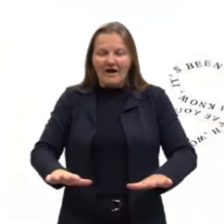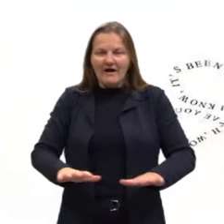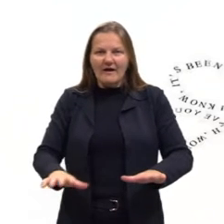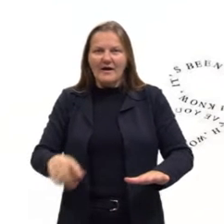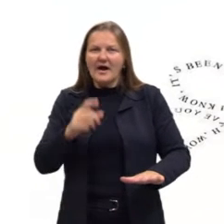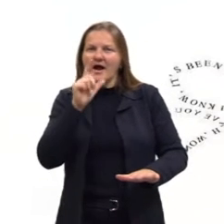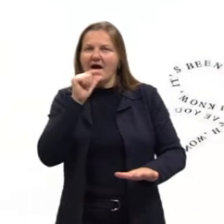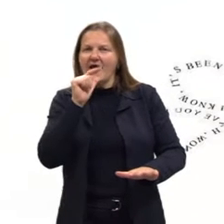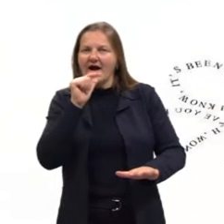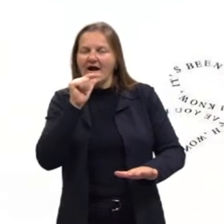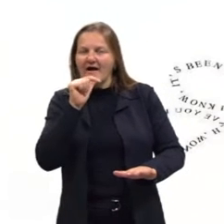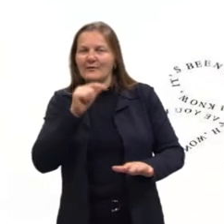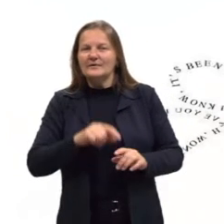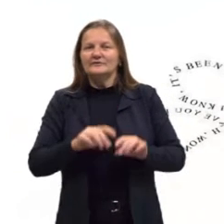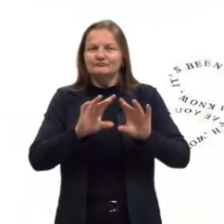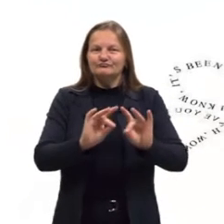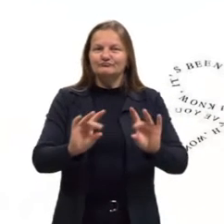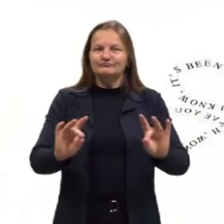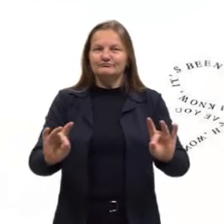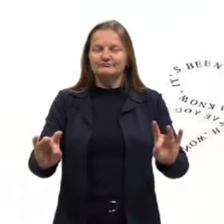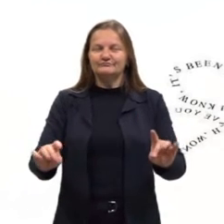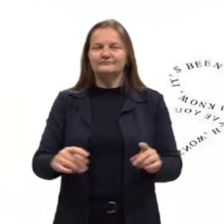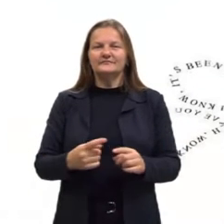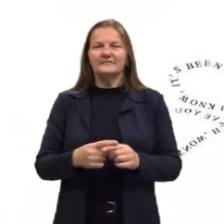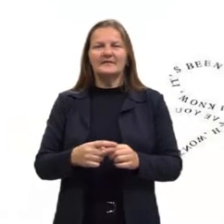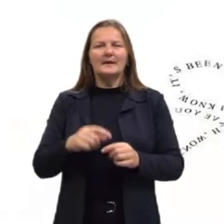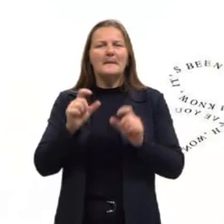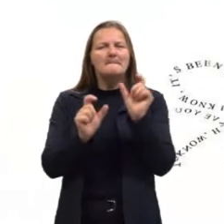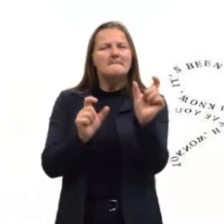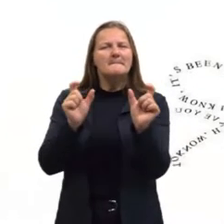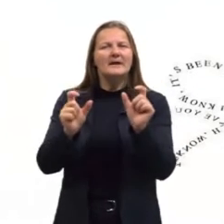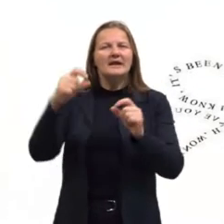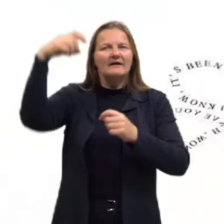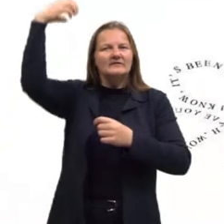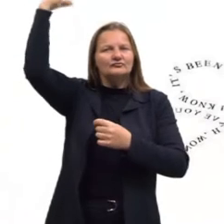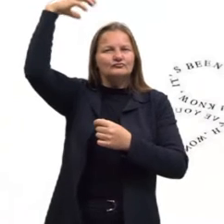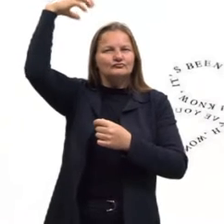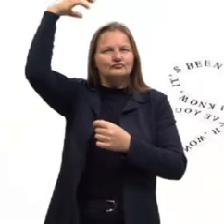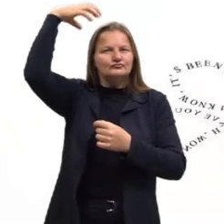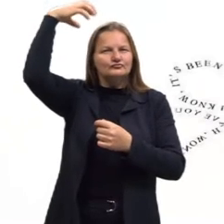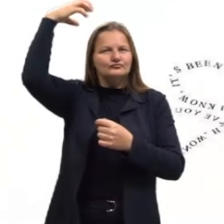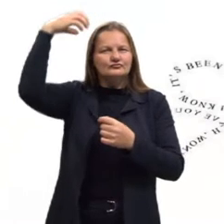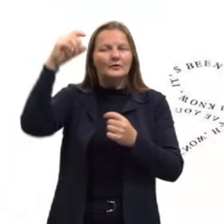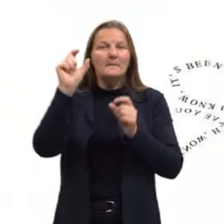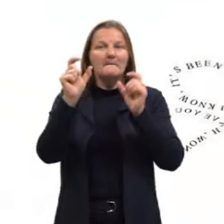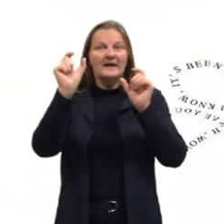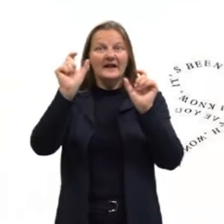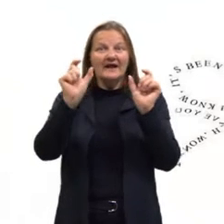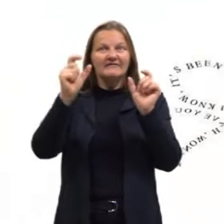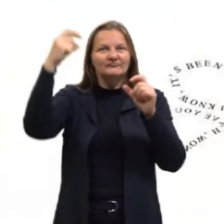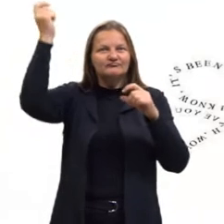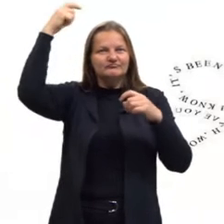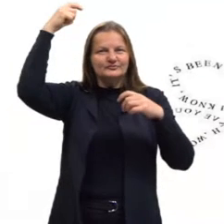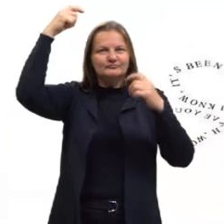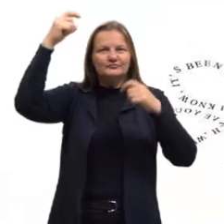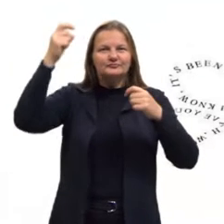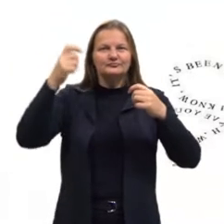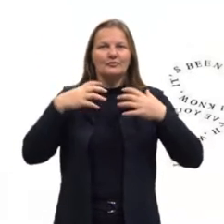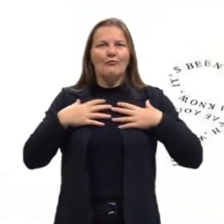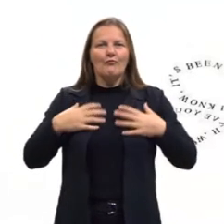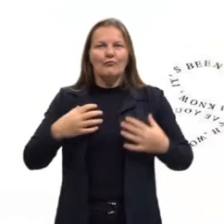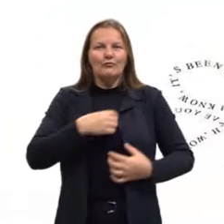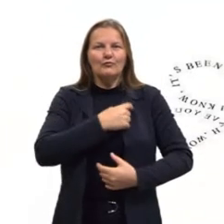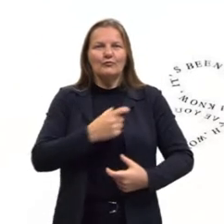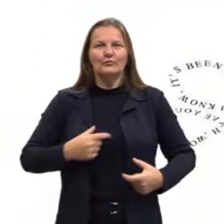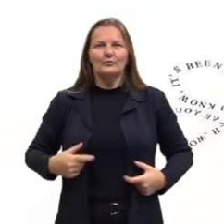molhado nessa imagem as duas palavras que caem sobre essa menina e que estão na roupa dela